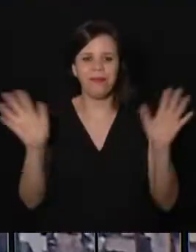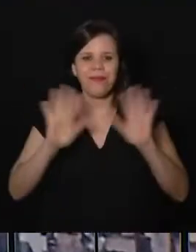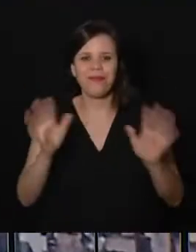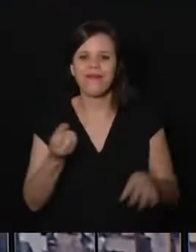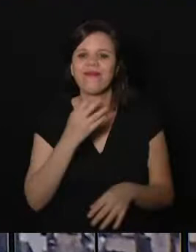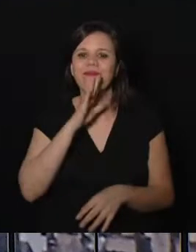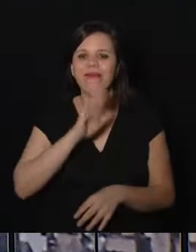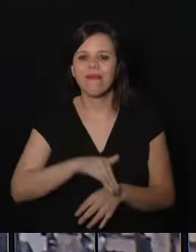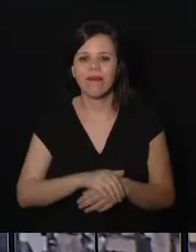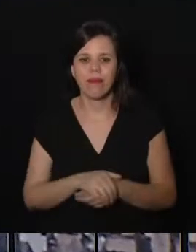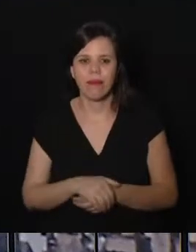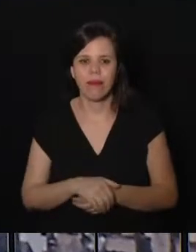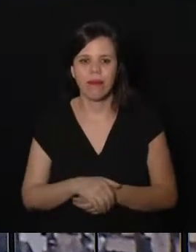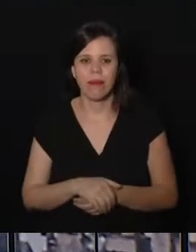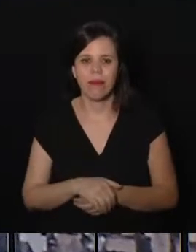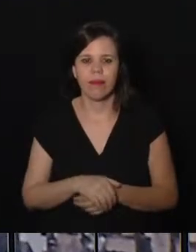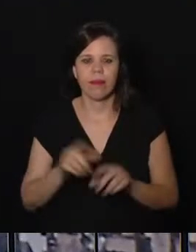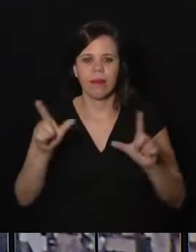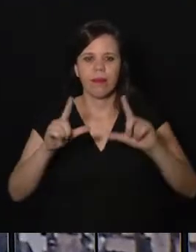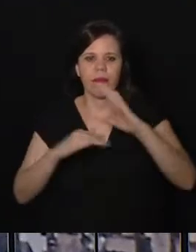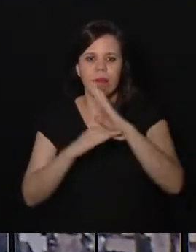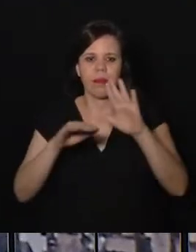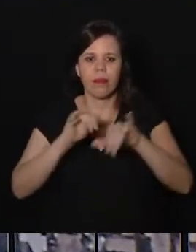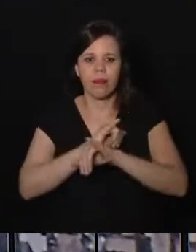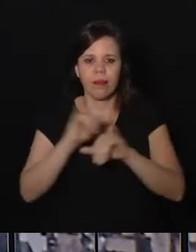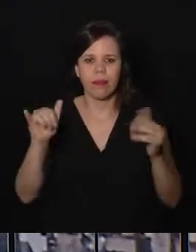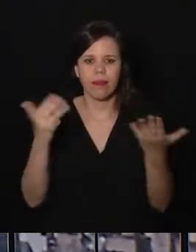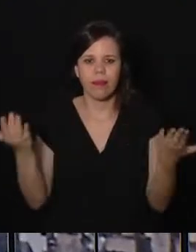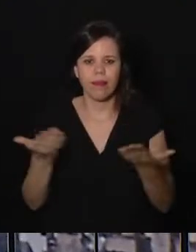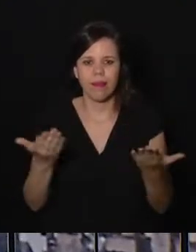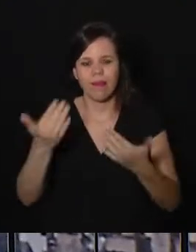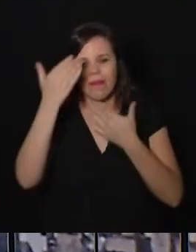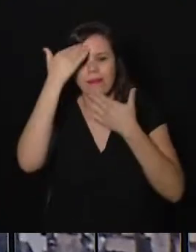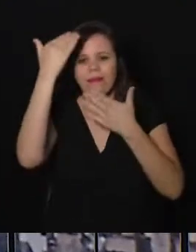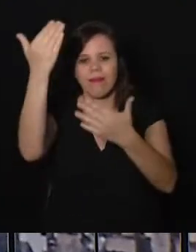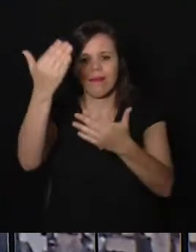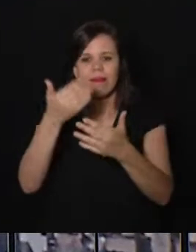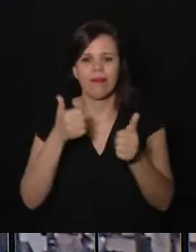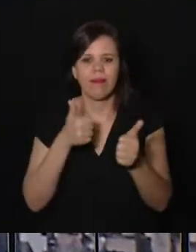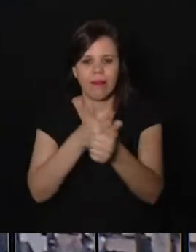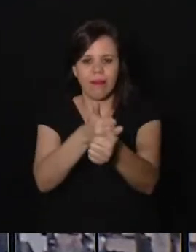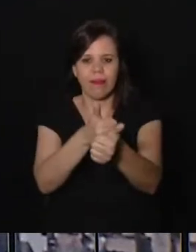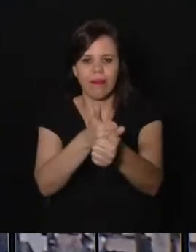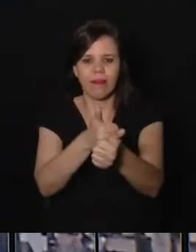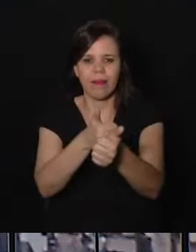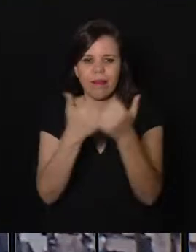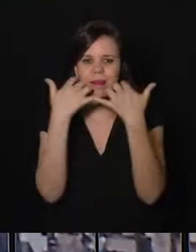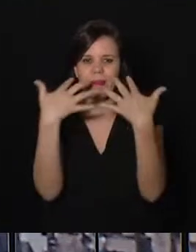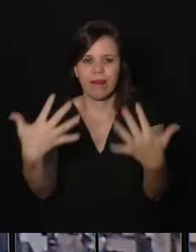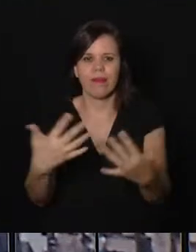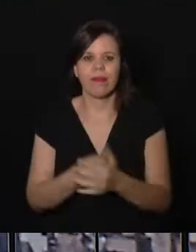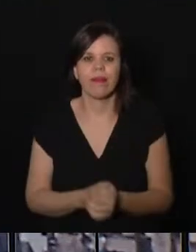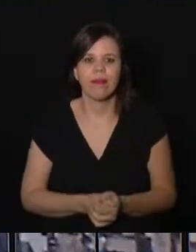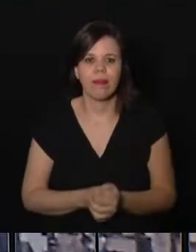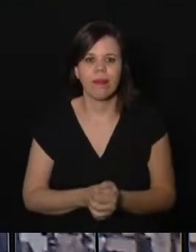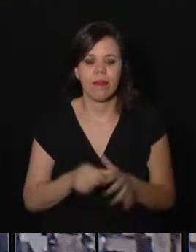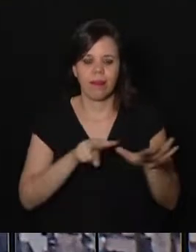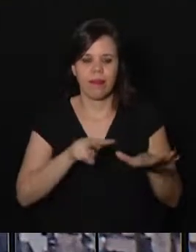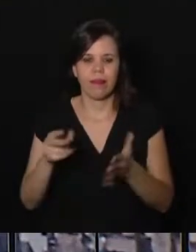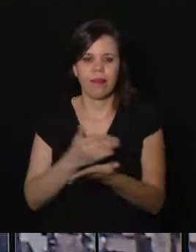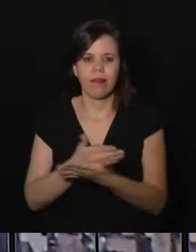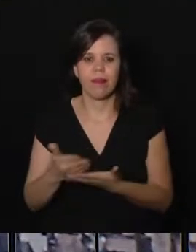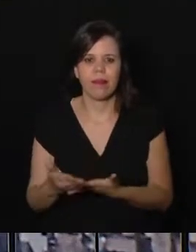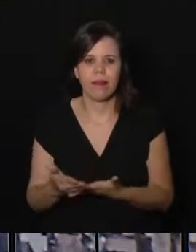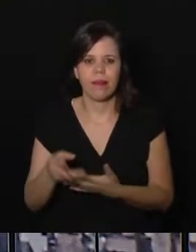Olá, boa tarde. O Jornal Câmara Notícia está no ar. Muito obrigado pela sua companhia e audiência. Semana